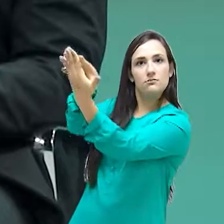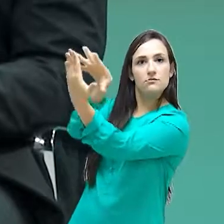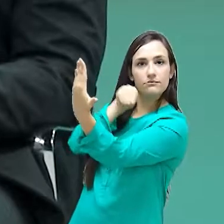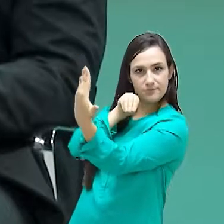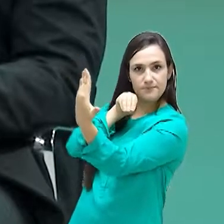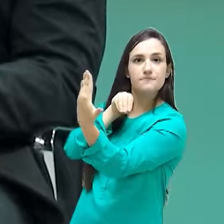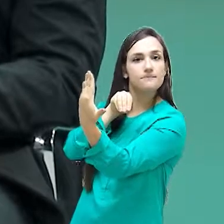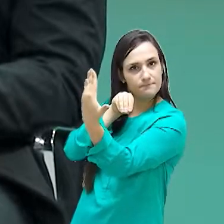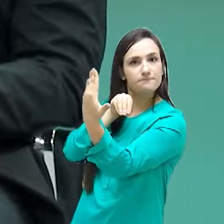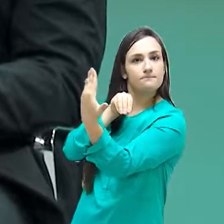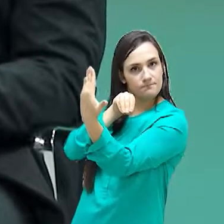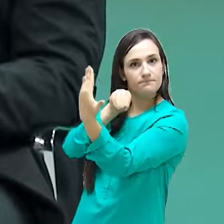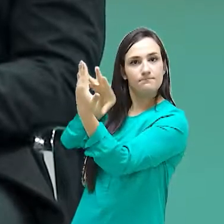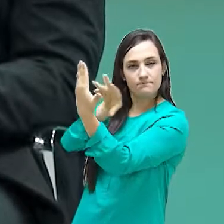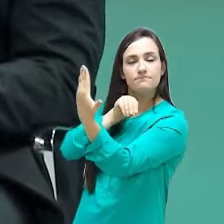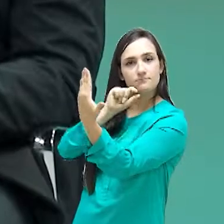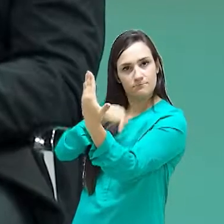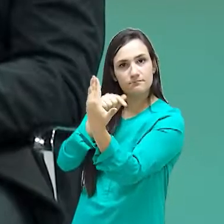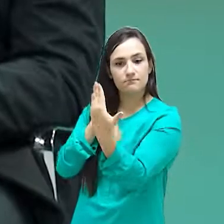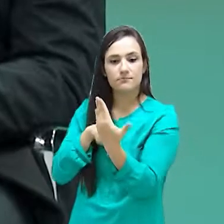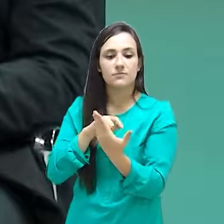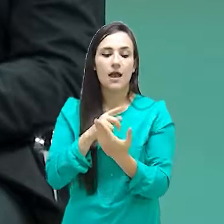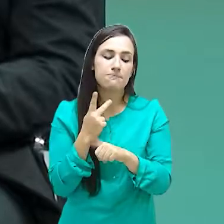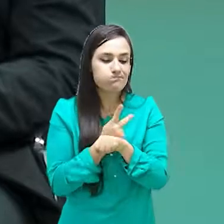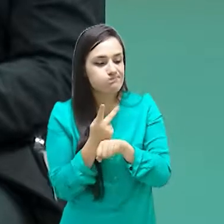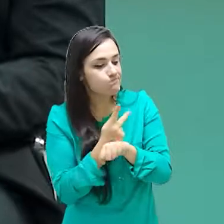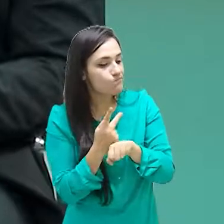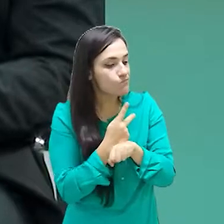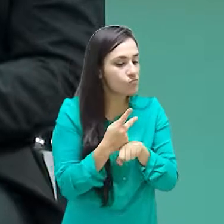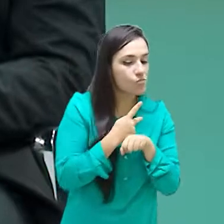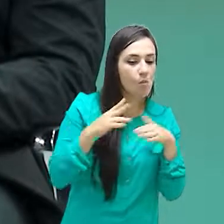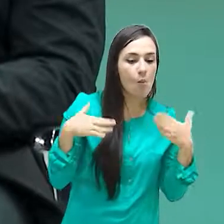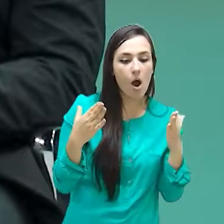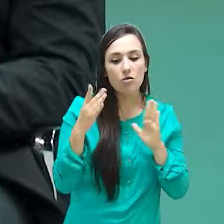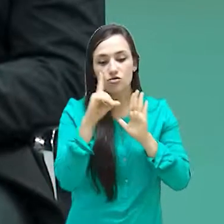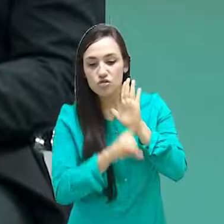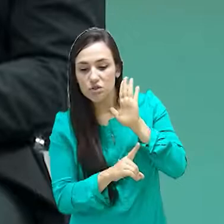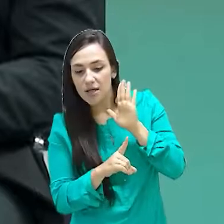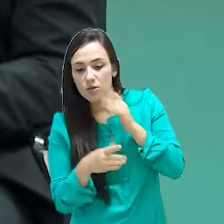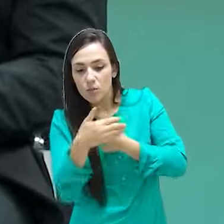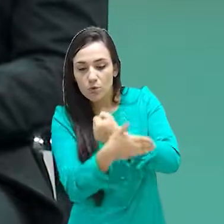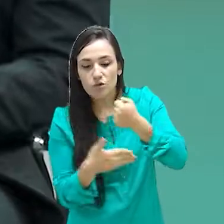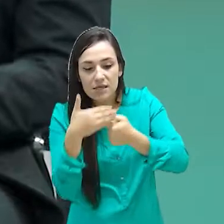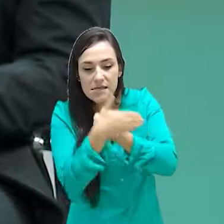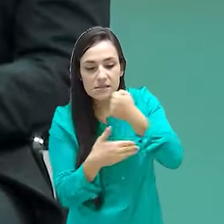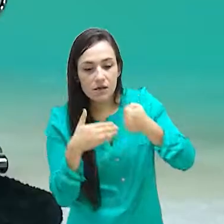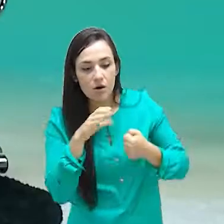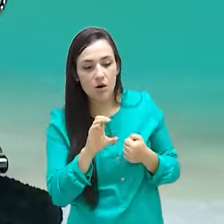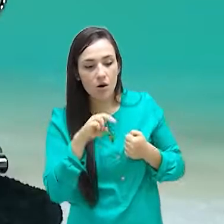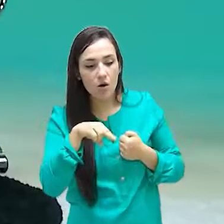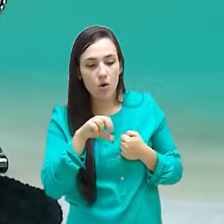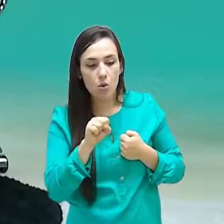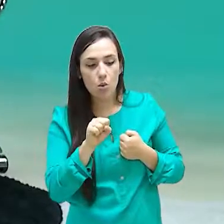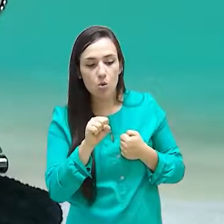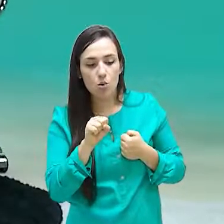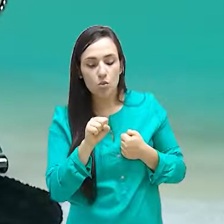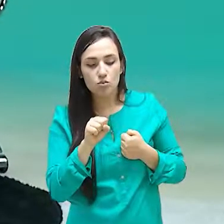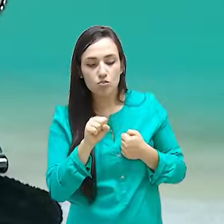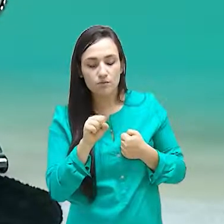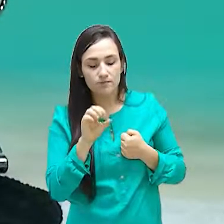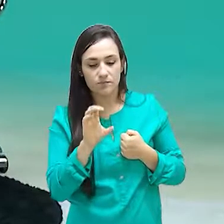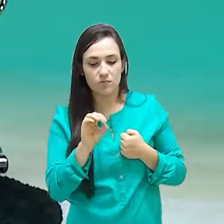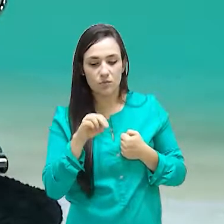consolidação trazendo as leis estaduais sobre proteção e defesa do consumidor, né? Então, Tiago, e como